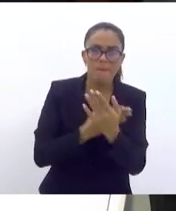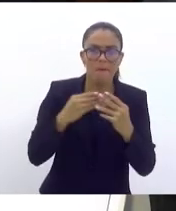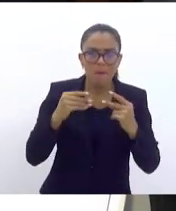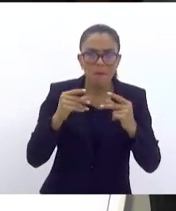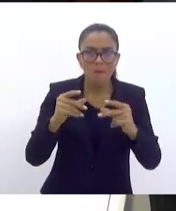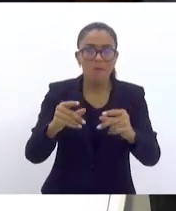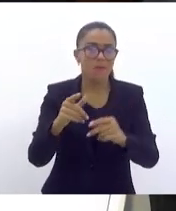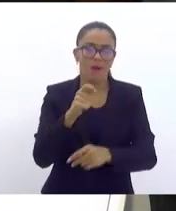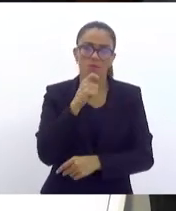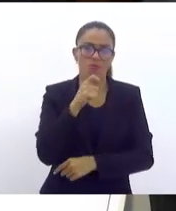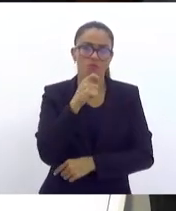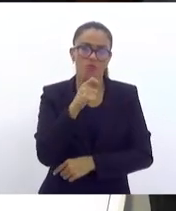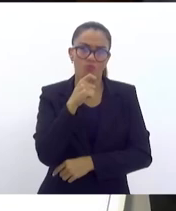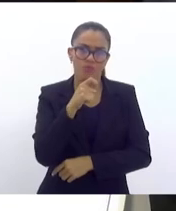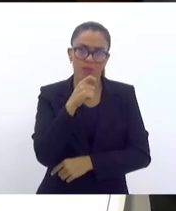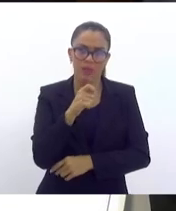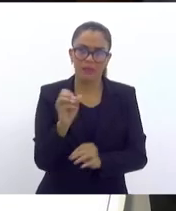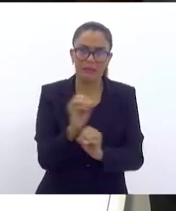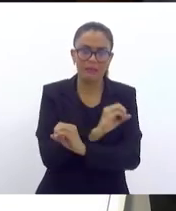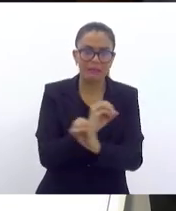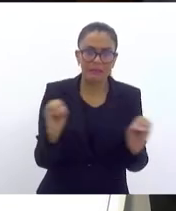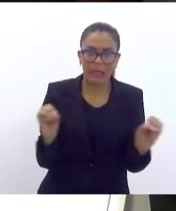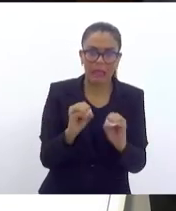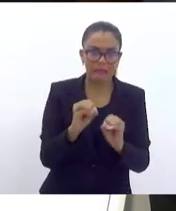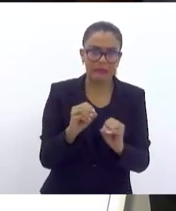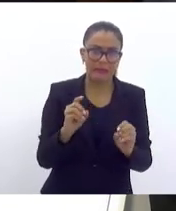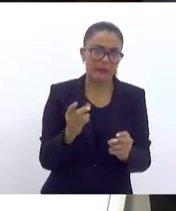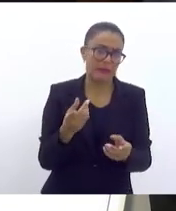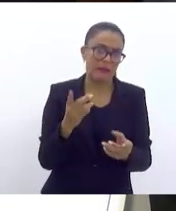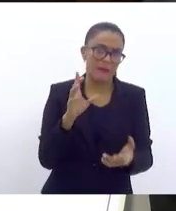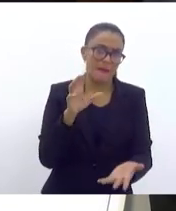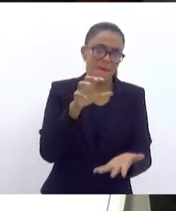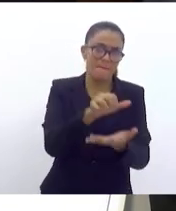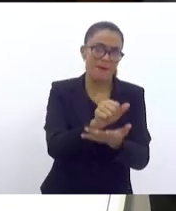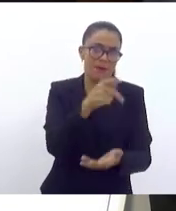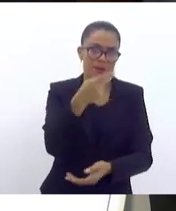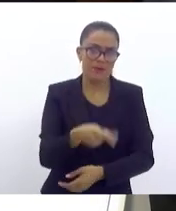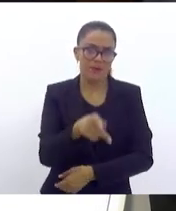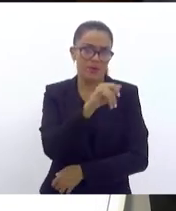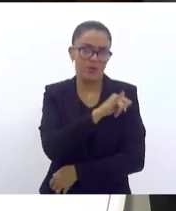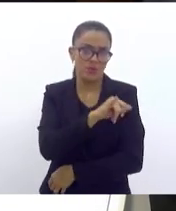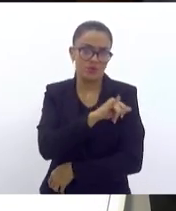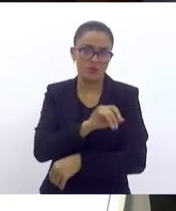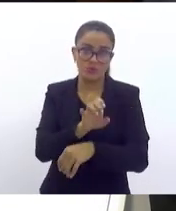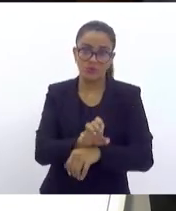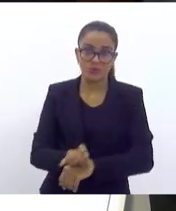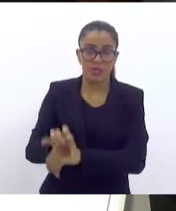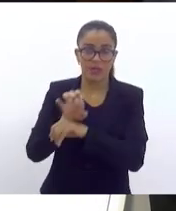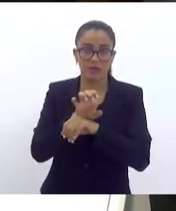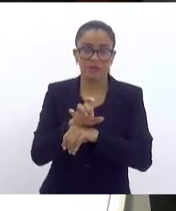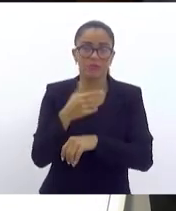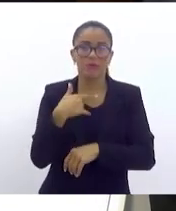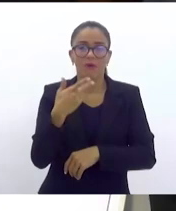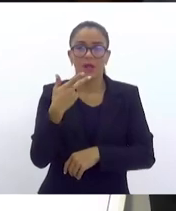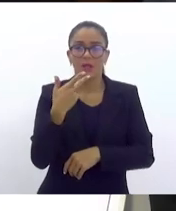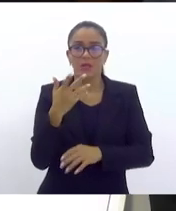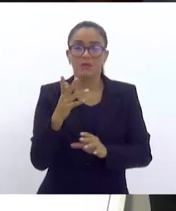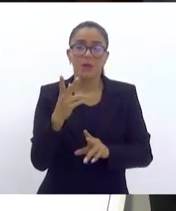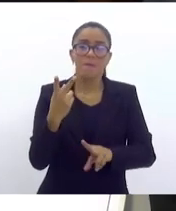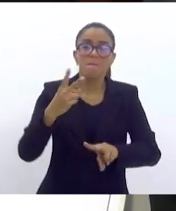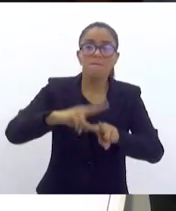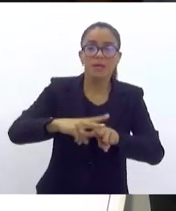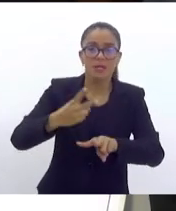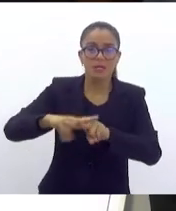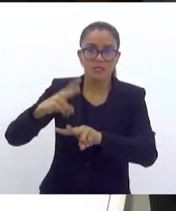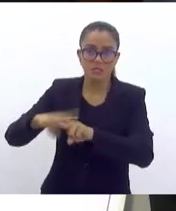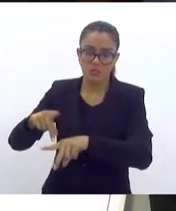por parte da Polícia Militar nenhuma ocorrência policial no estado do Rio de Janeiro que diz respeito a prevenção a apreensão